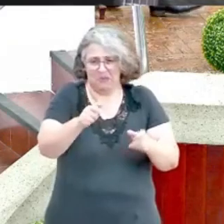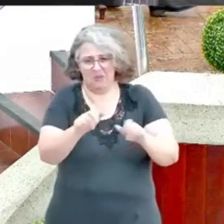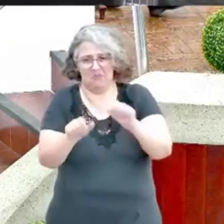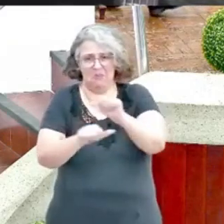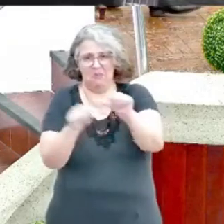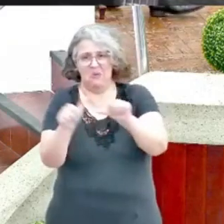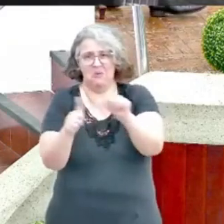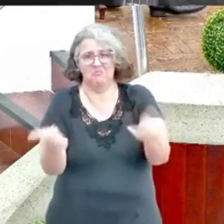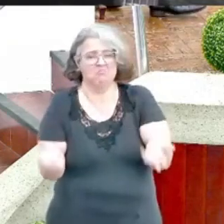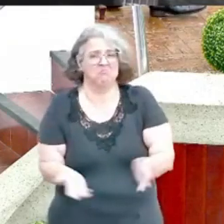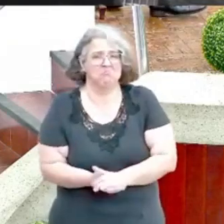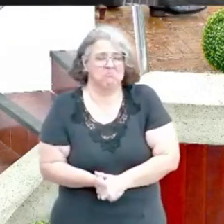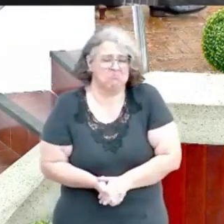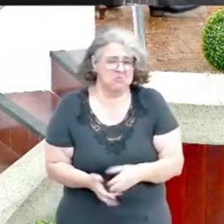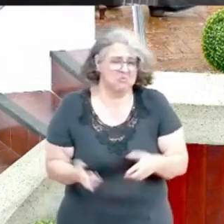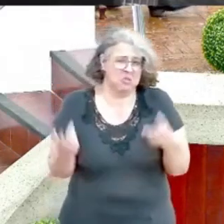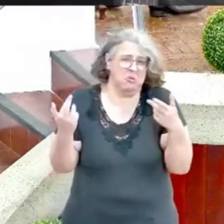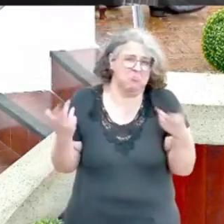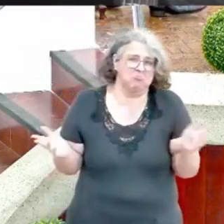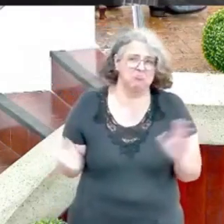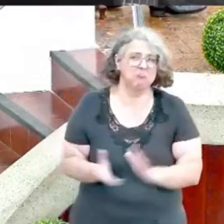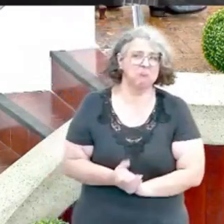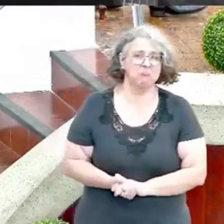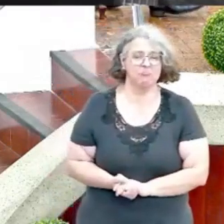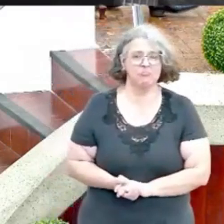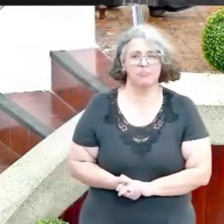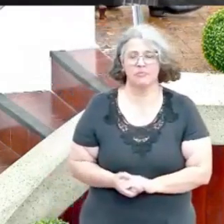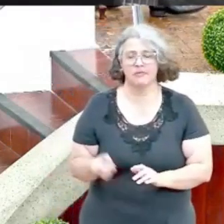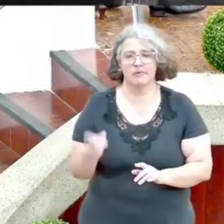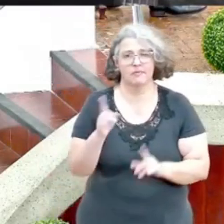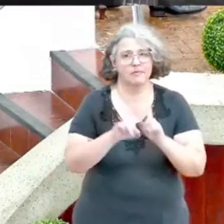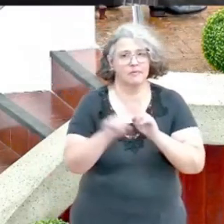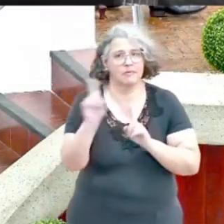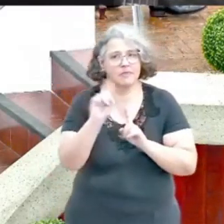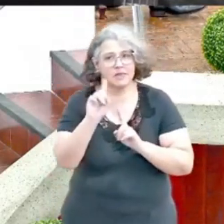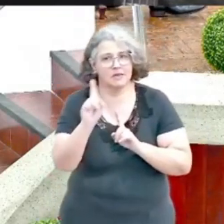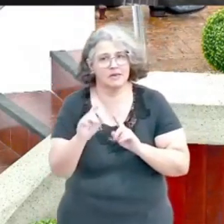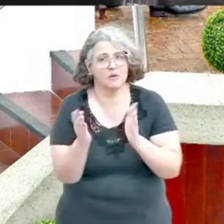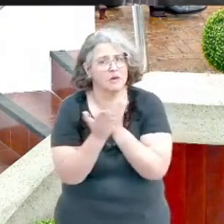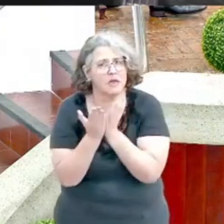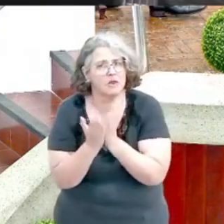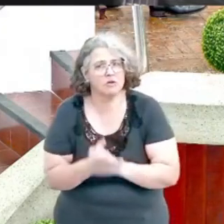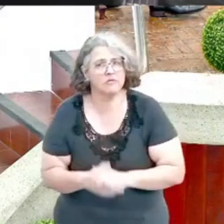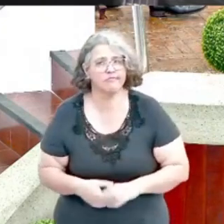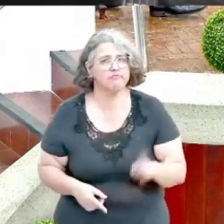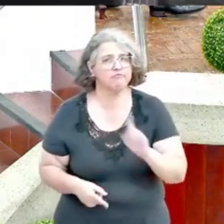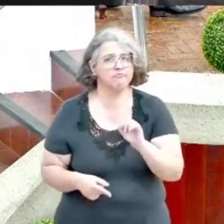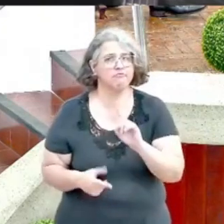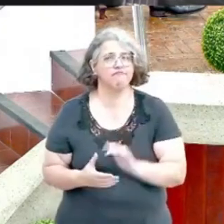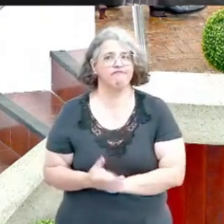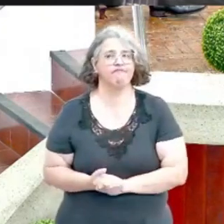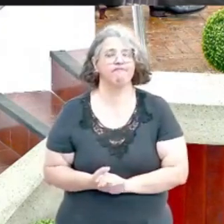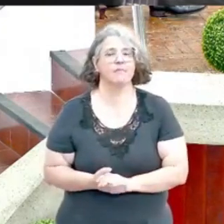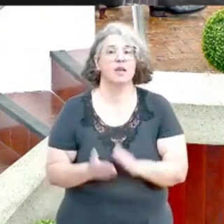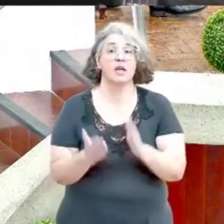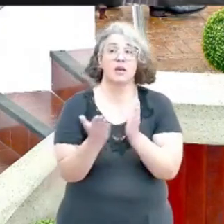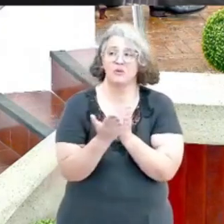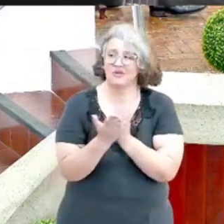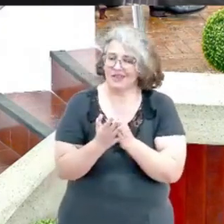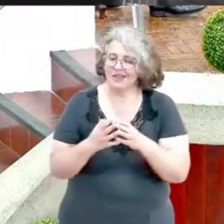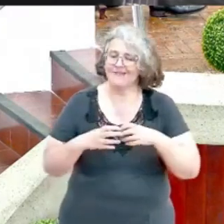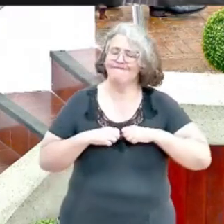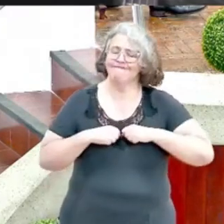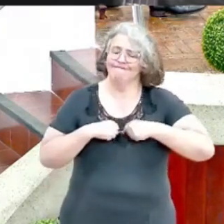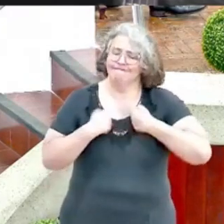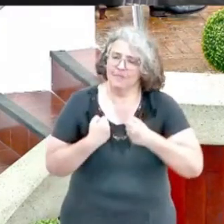mais interessante. Mas não o crente. O crente agonizava.